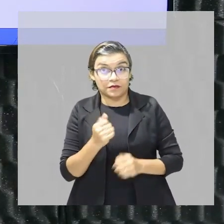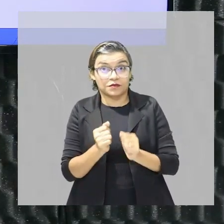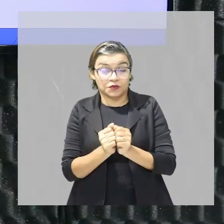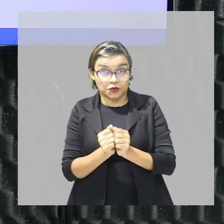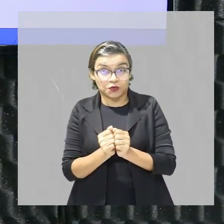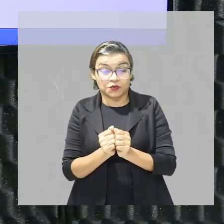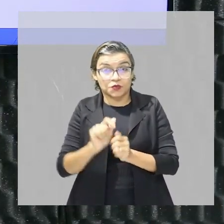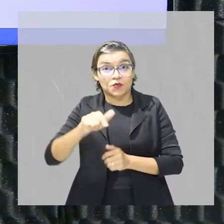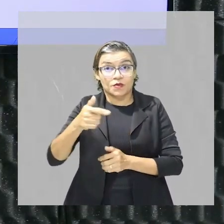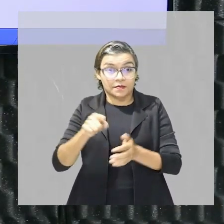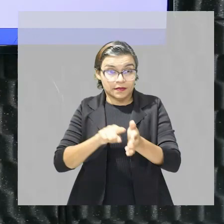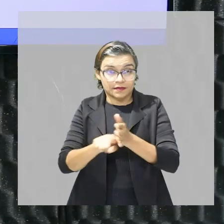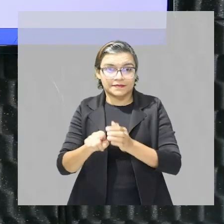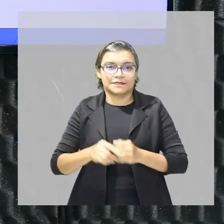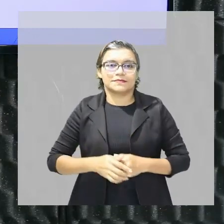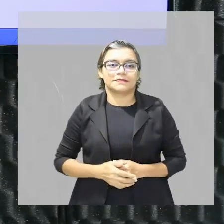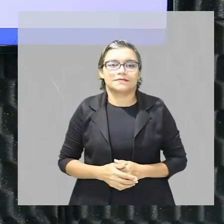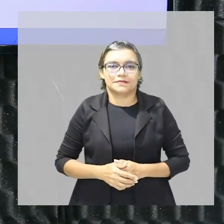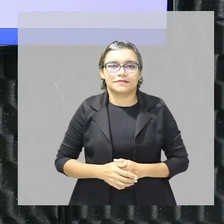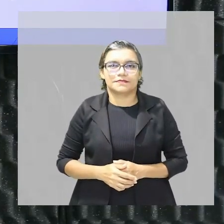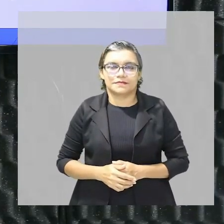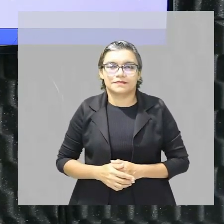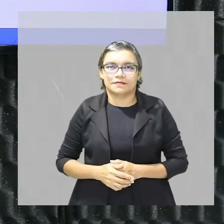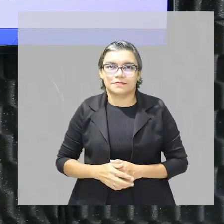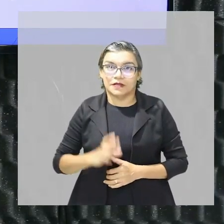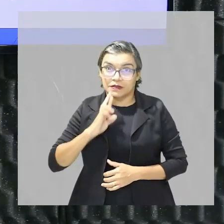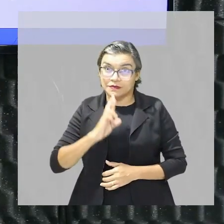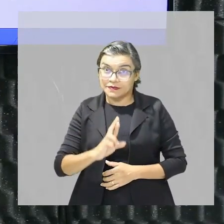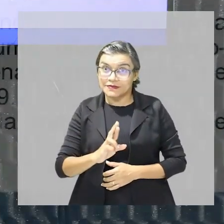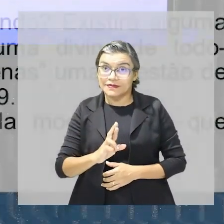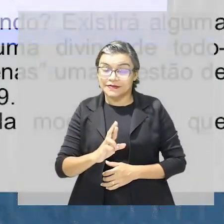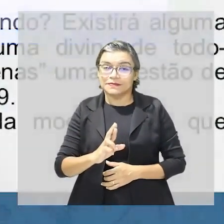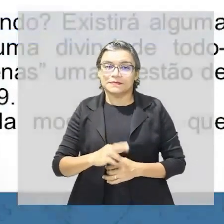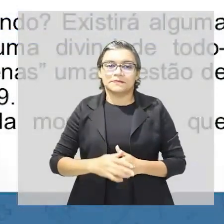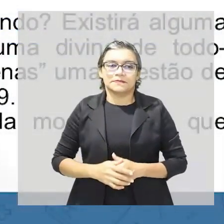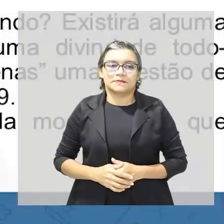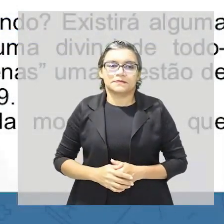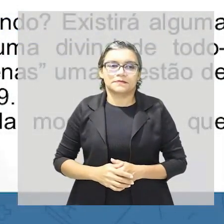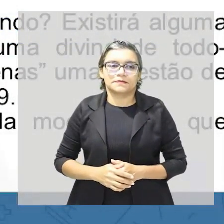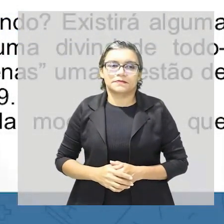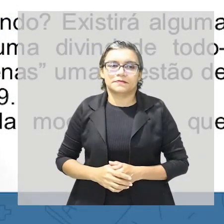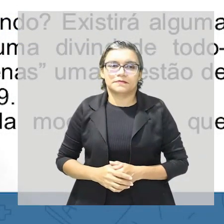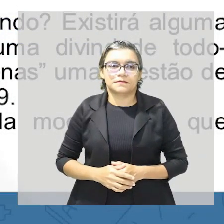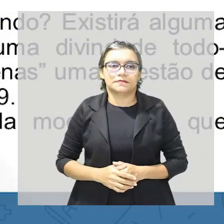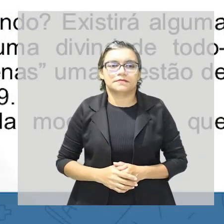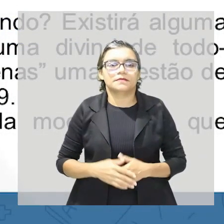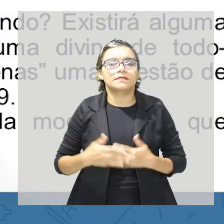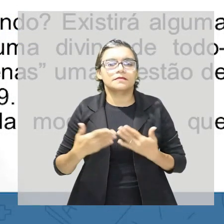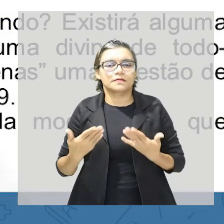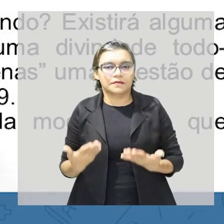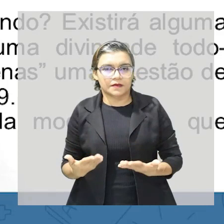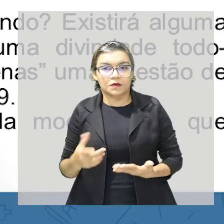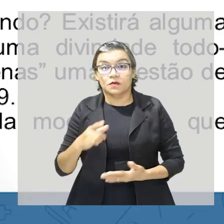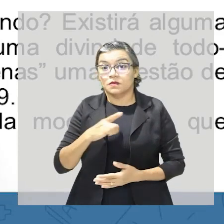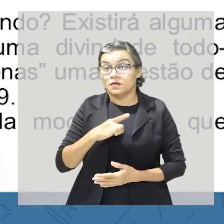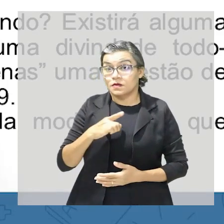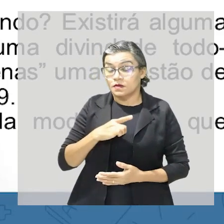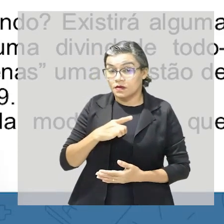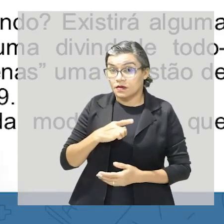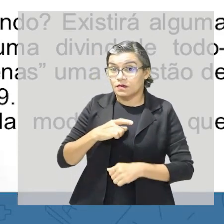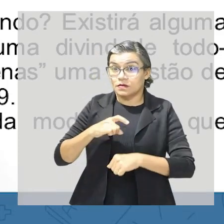temos mais alguns aqui para resolver mas alguns exercícios considera apropriado